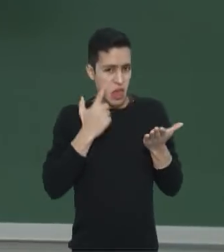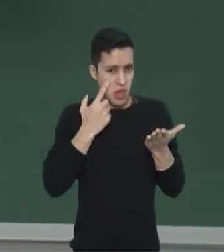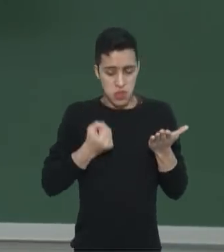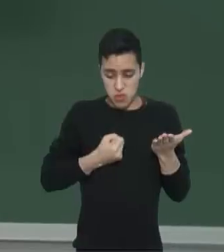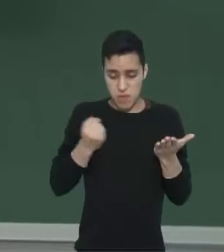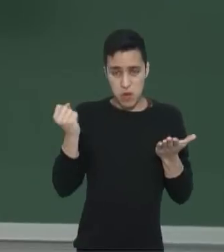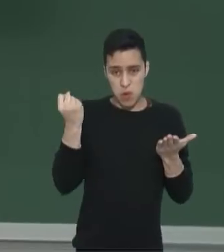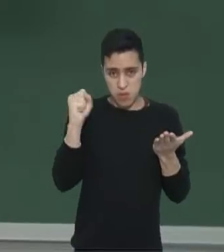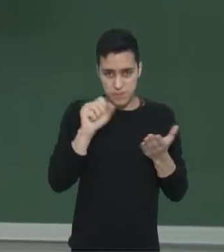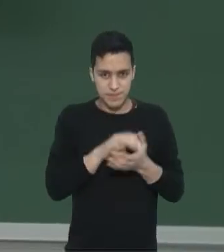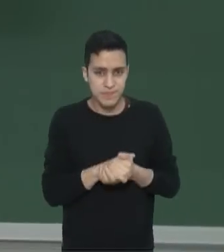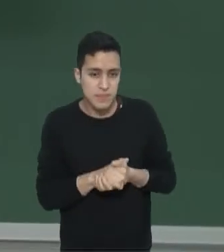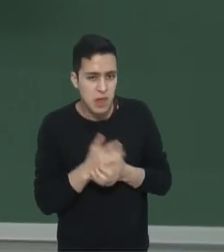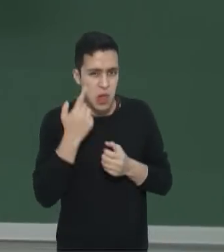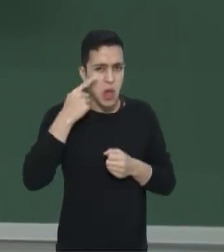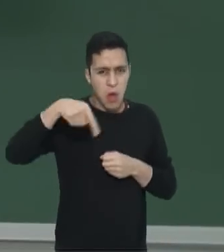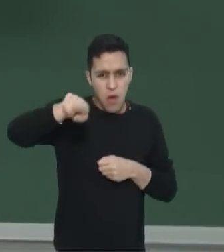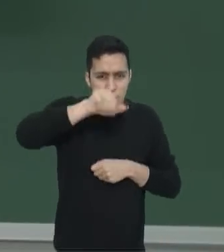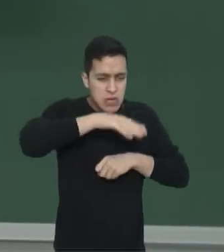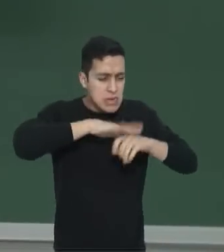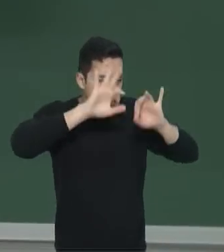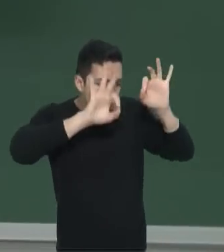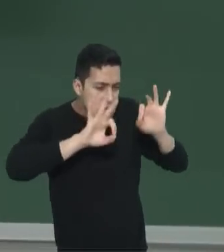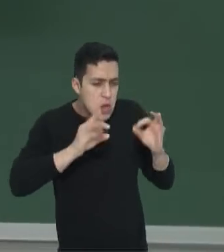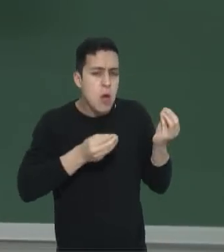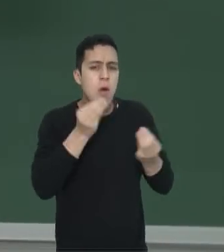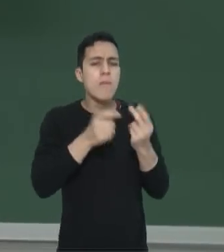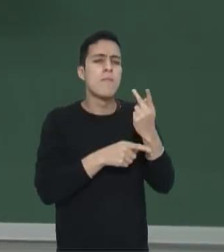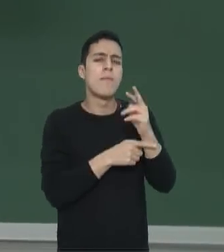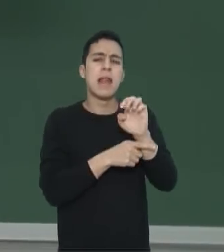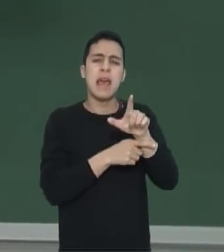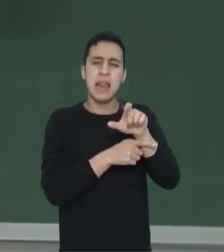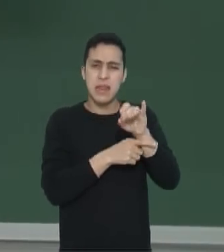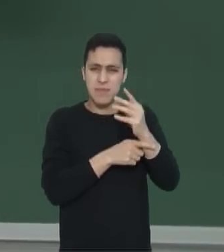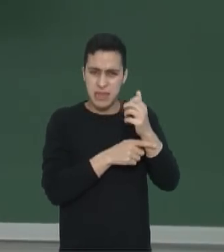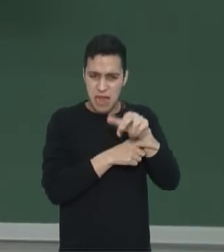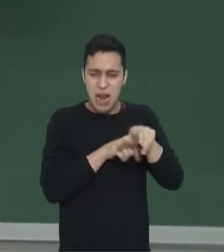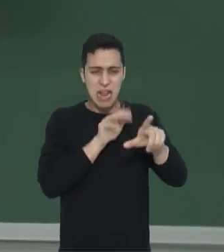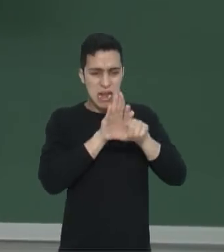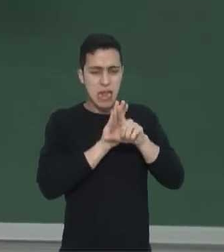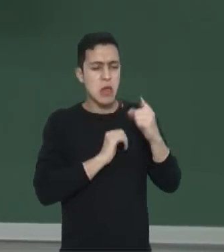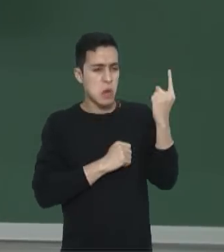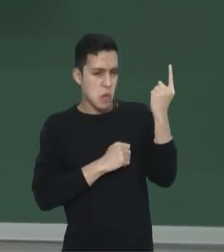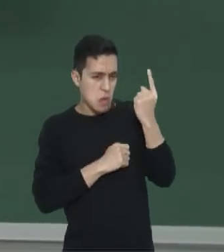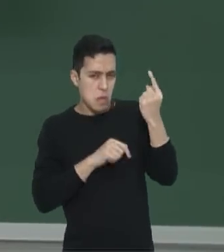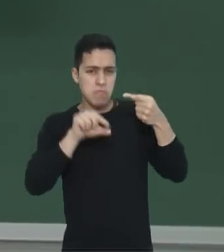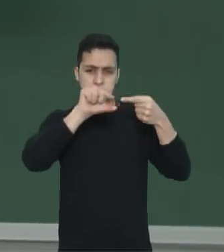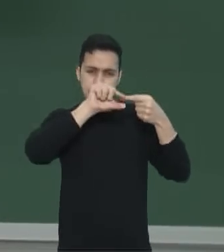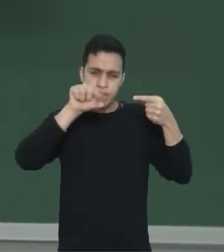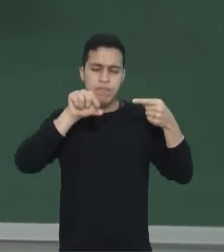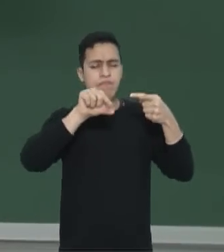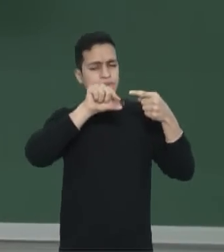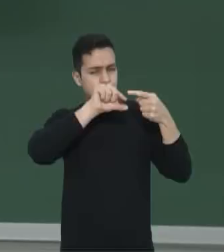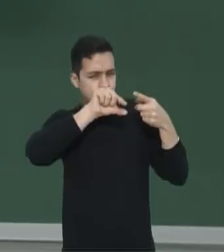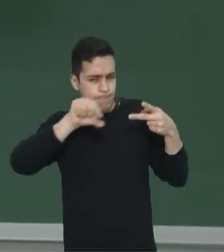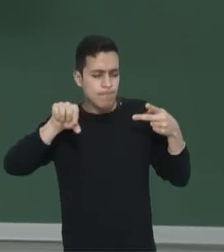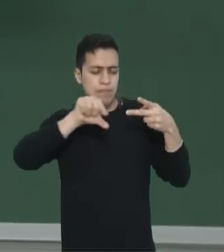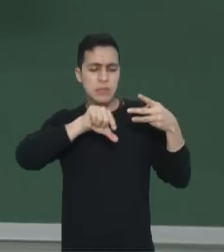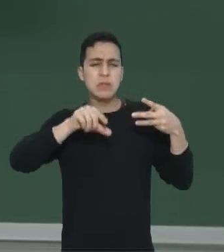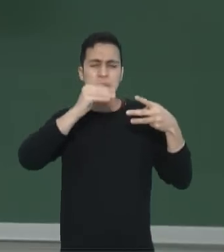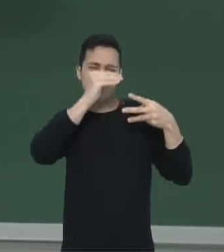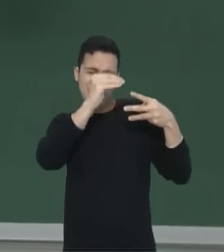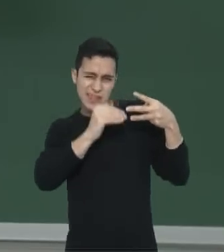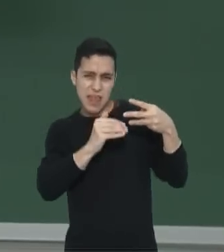8. Organize as partes da preliminar desta lei. 1 para epígrafe, 2 para ementa, 3